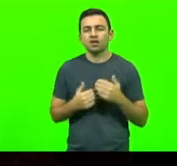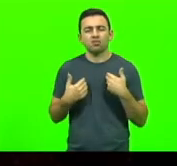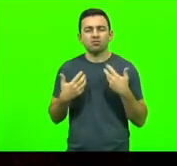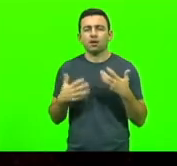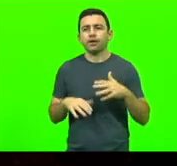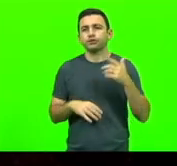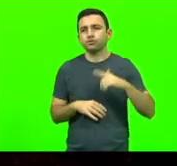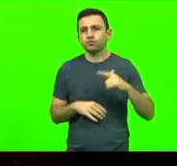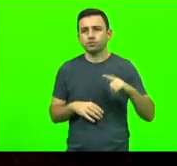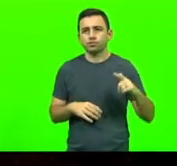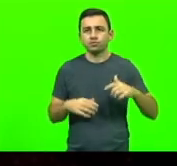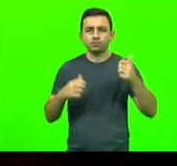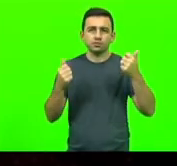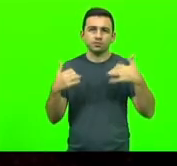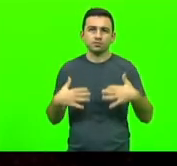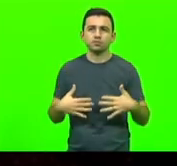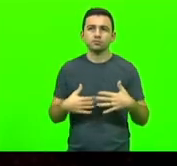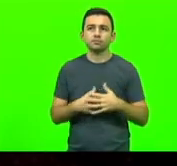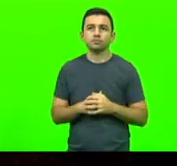repetitivo,